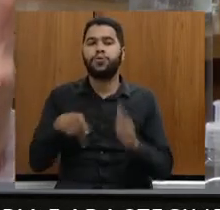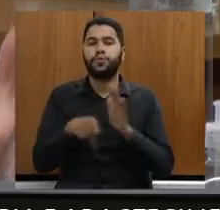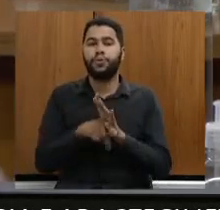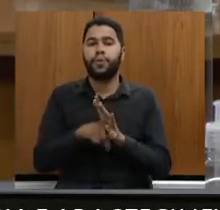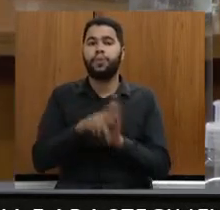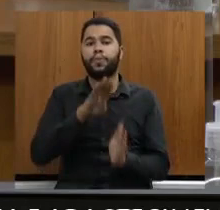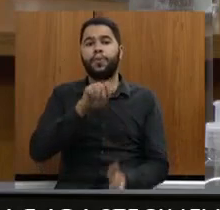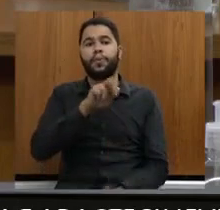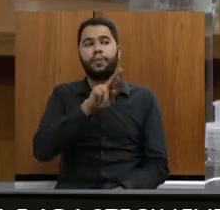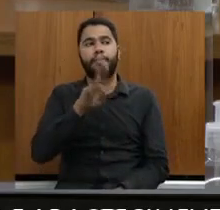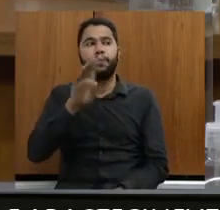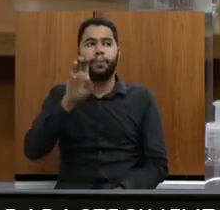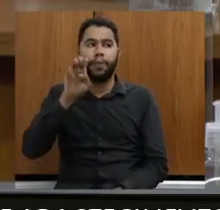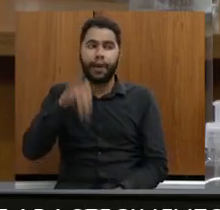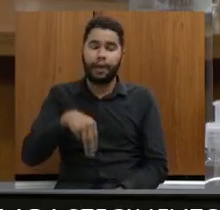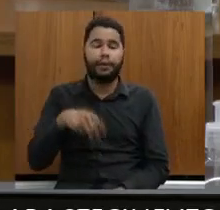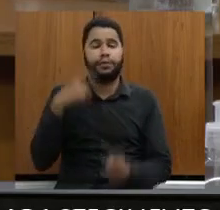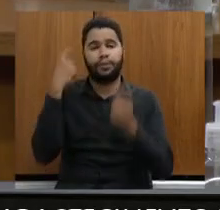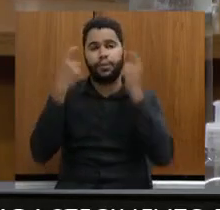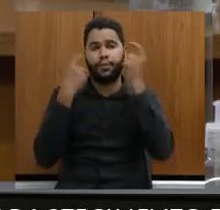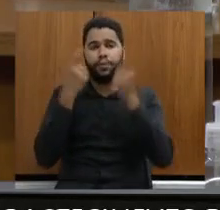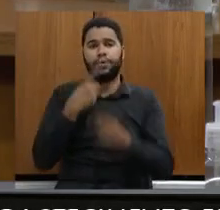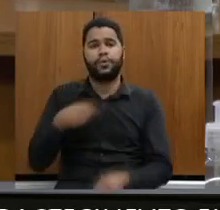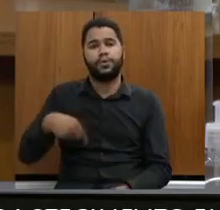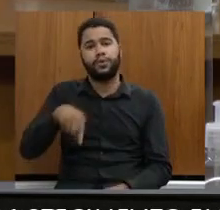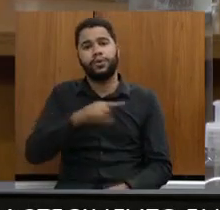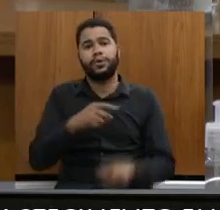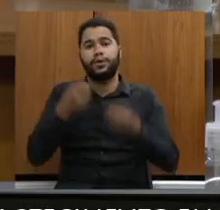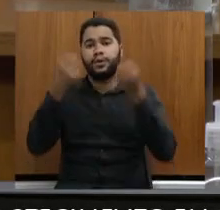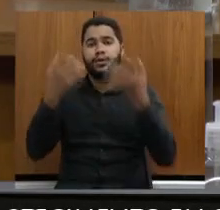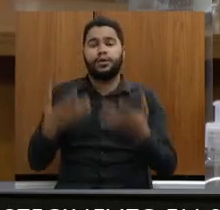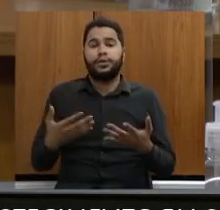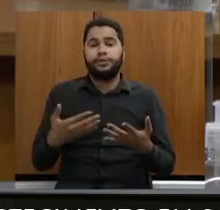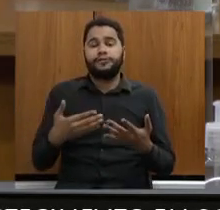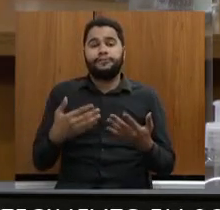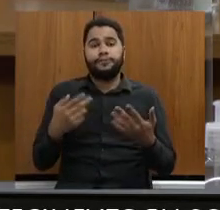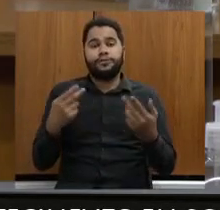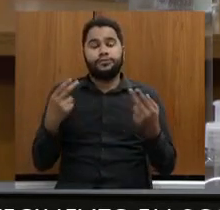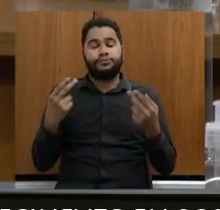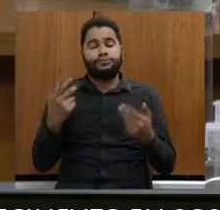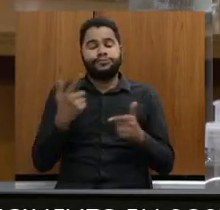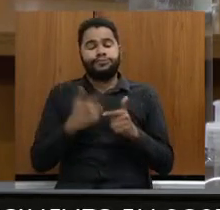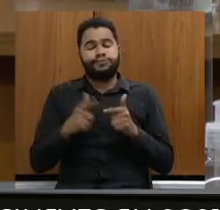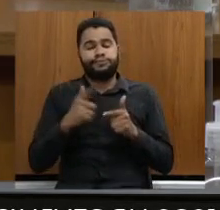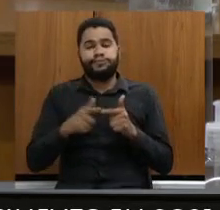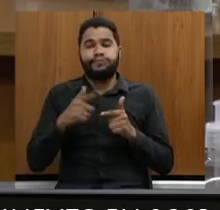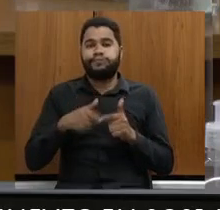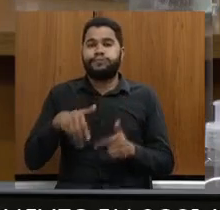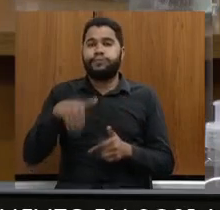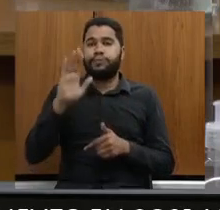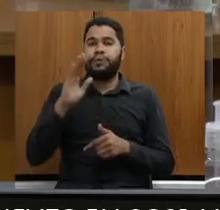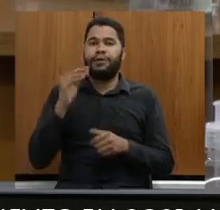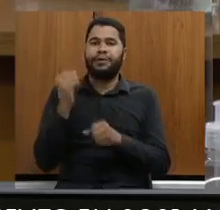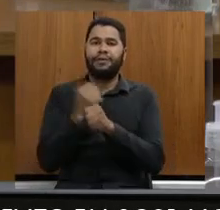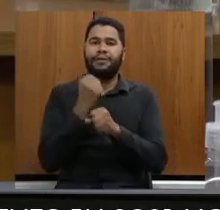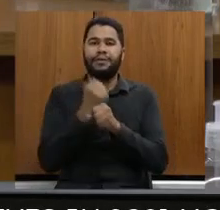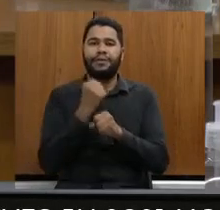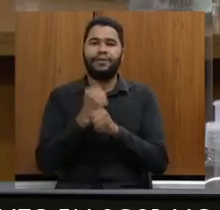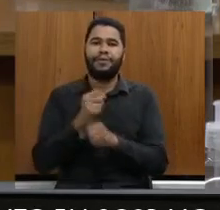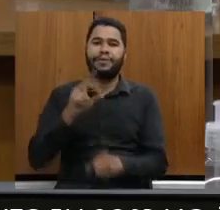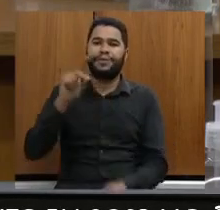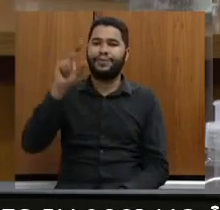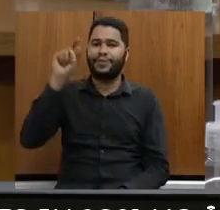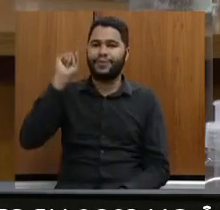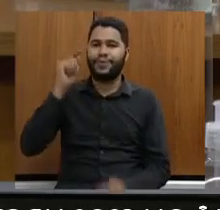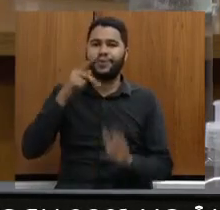barragem porque é uma grande preocupação Nossa e ele falou que a maior drama que está enfrentando que como uma obra muito antiga que